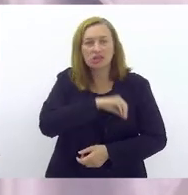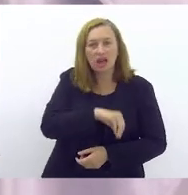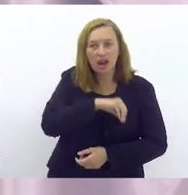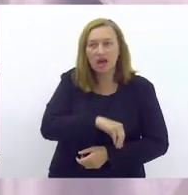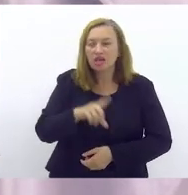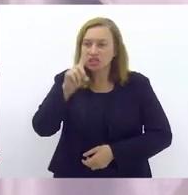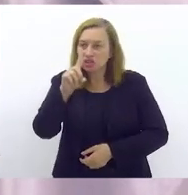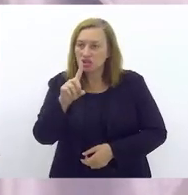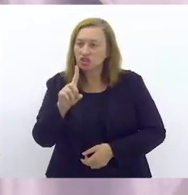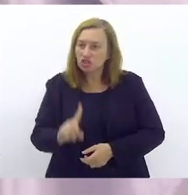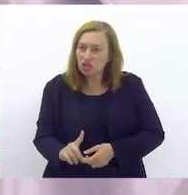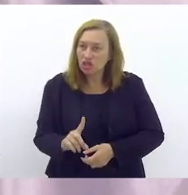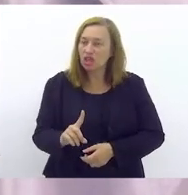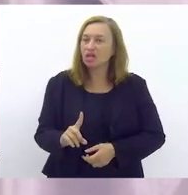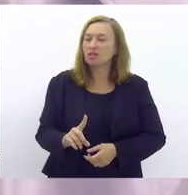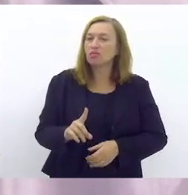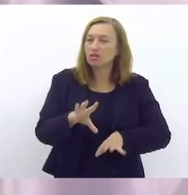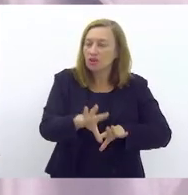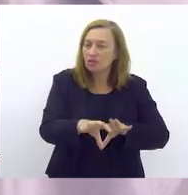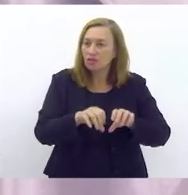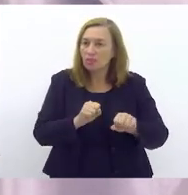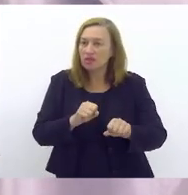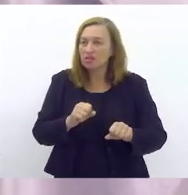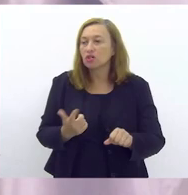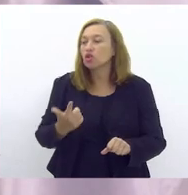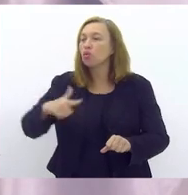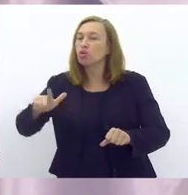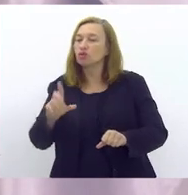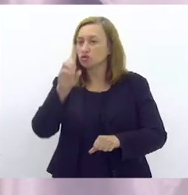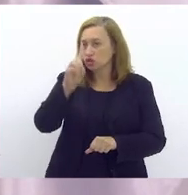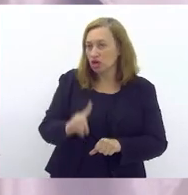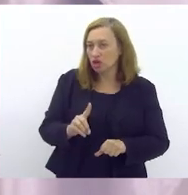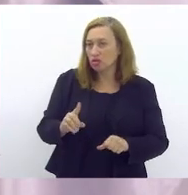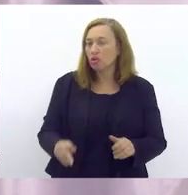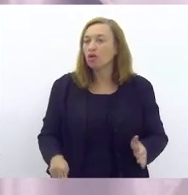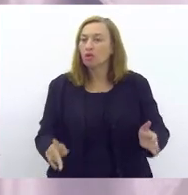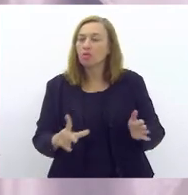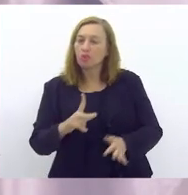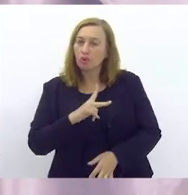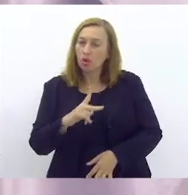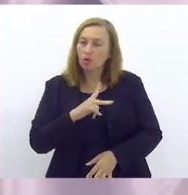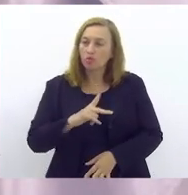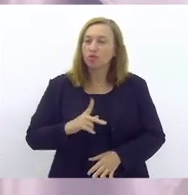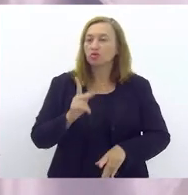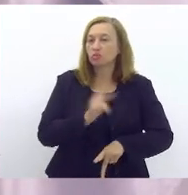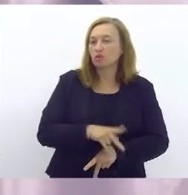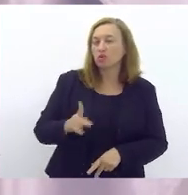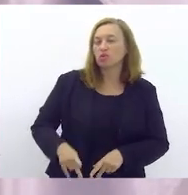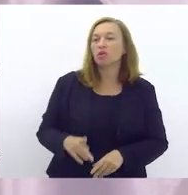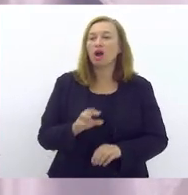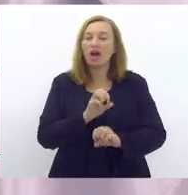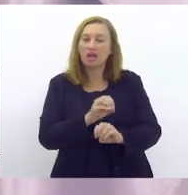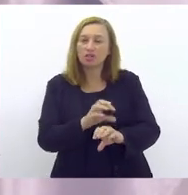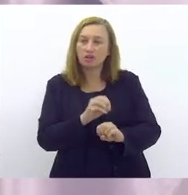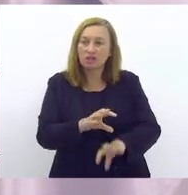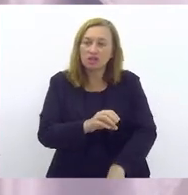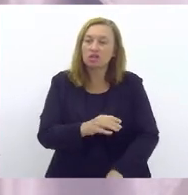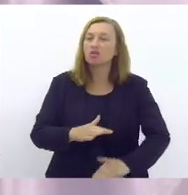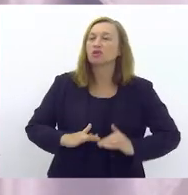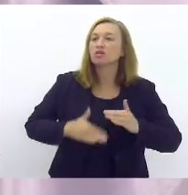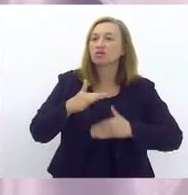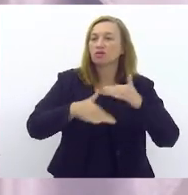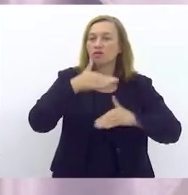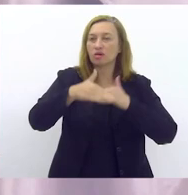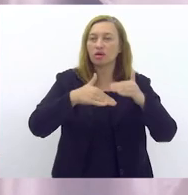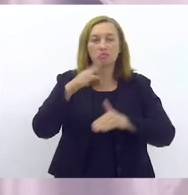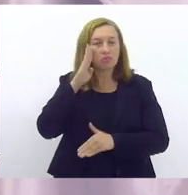direito a um terço de sua jornada em formação e outros direitos próprios da categoria. A educação precisa ser um pilar do desenvolvimento